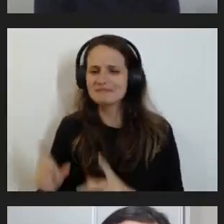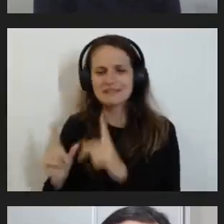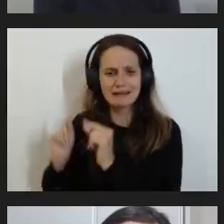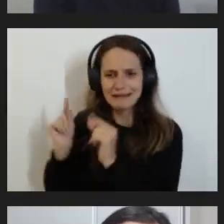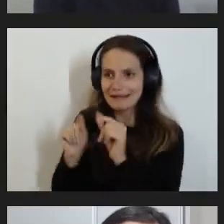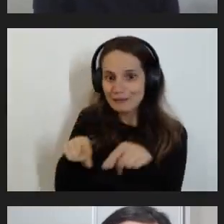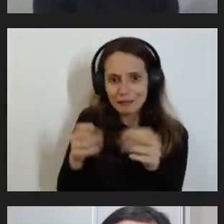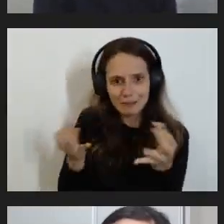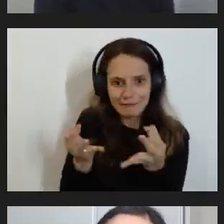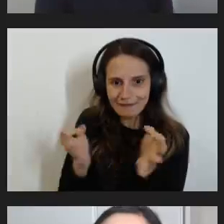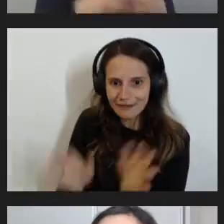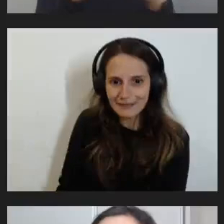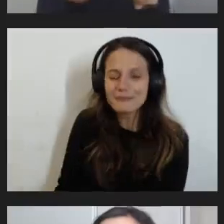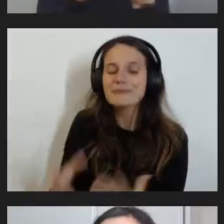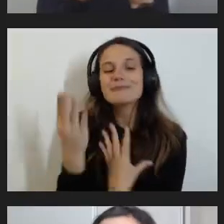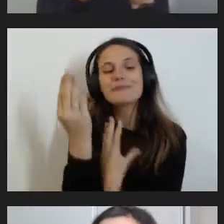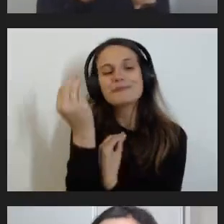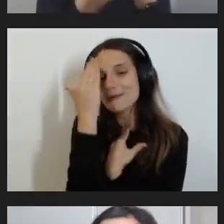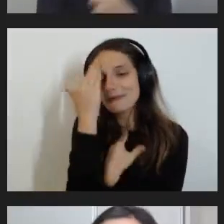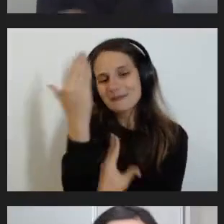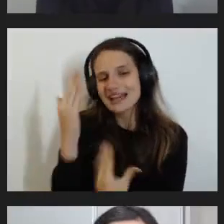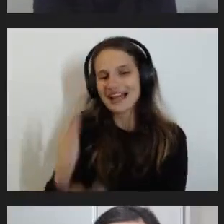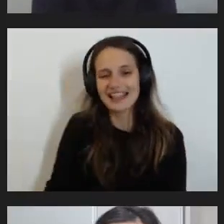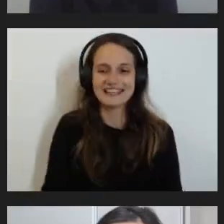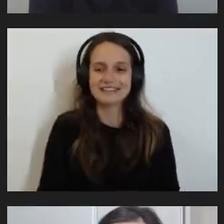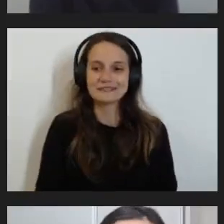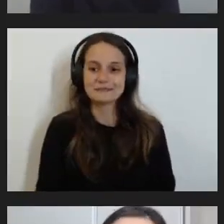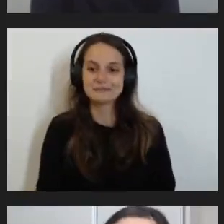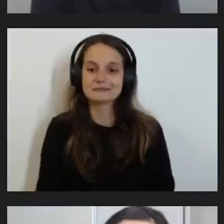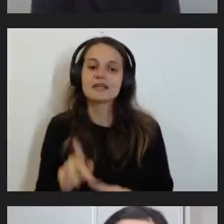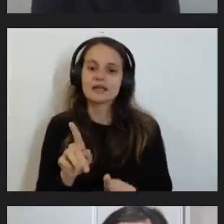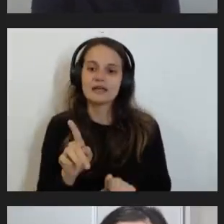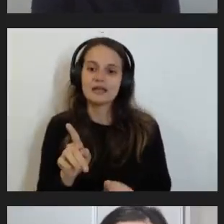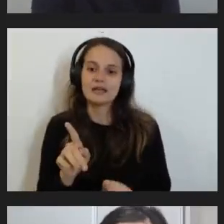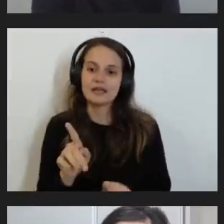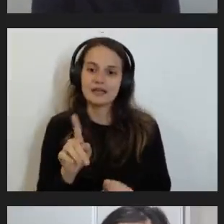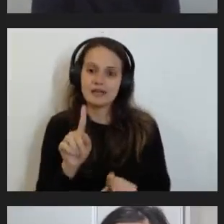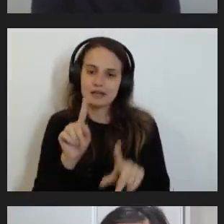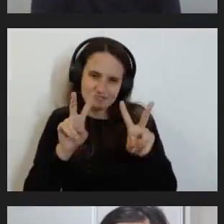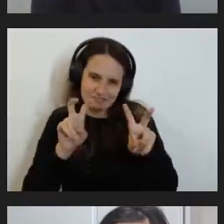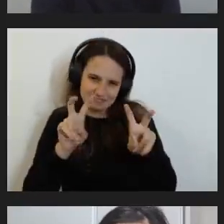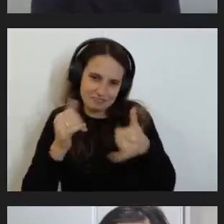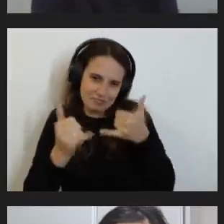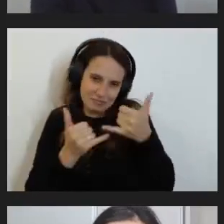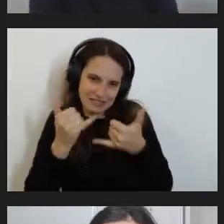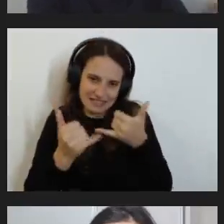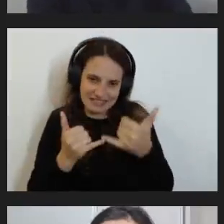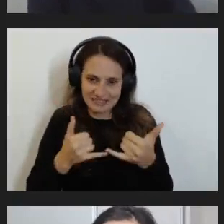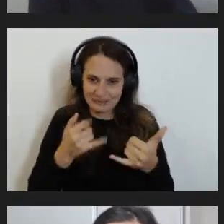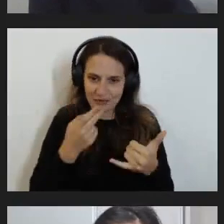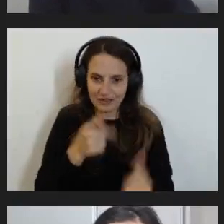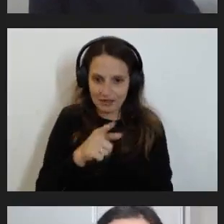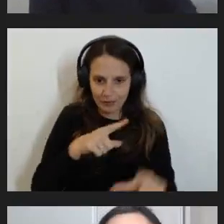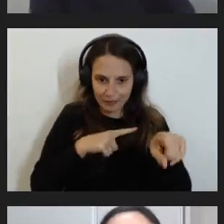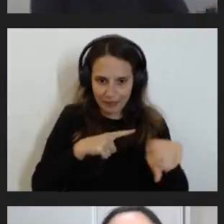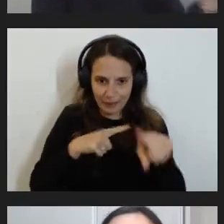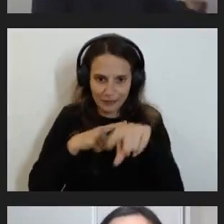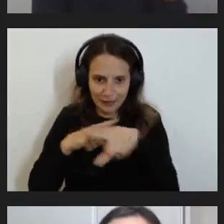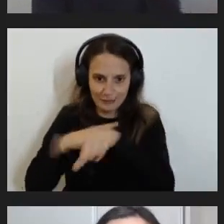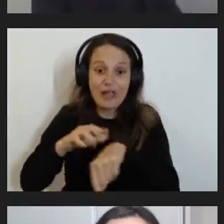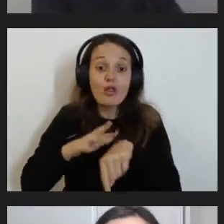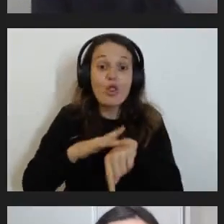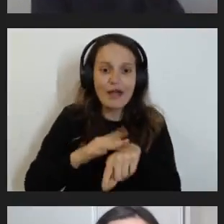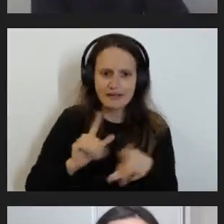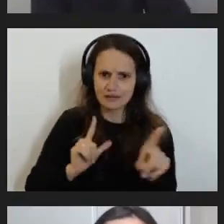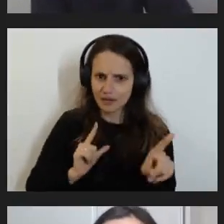Muito obrigada, viu? E tenho certeza, eu tô brincando com que eu achei que eu tinha todas, tá? tô brincando. Mas foi